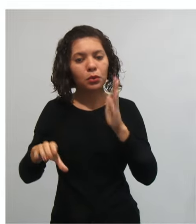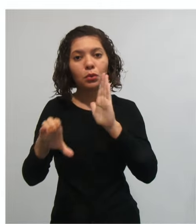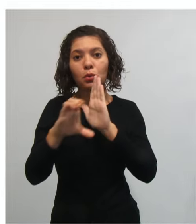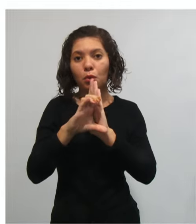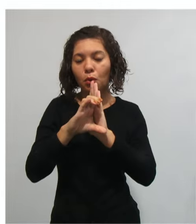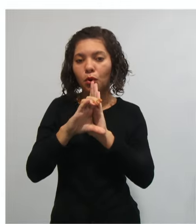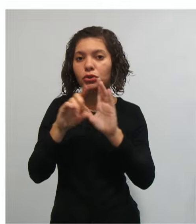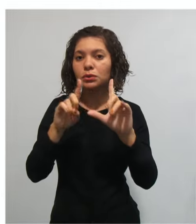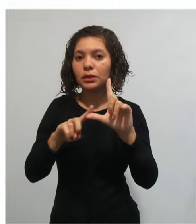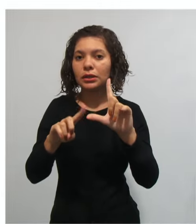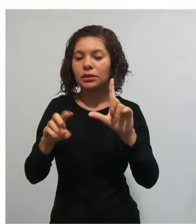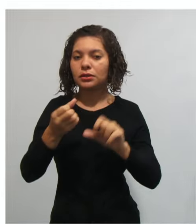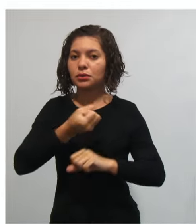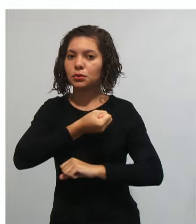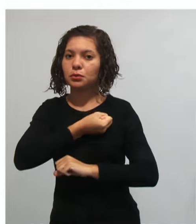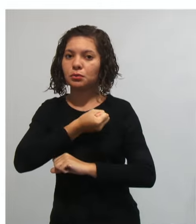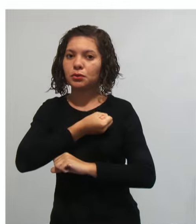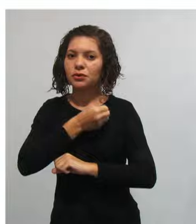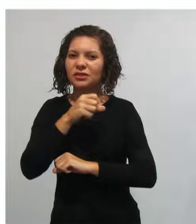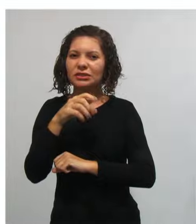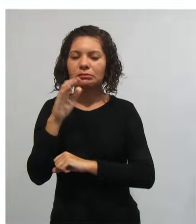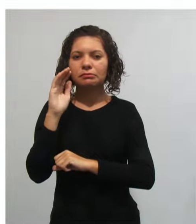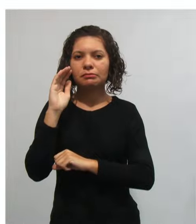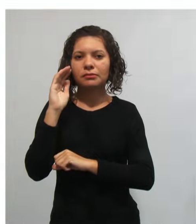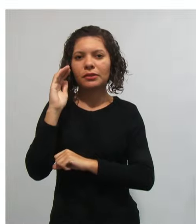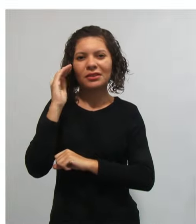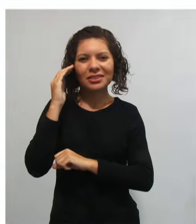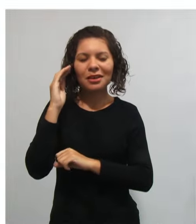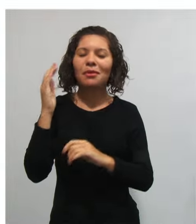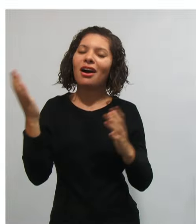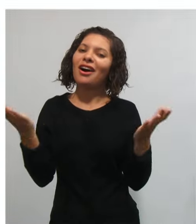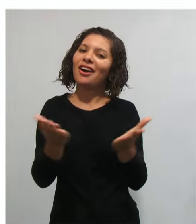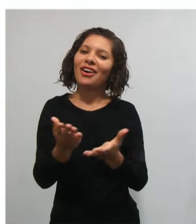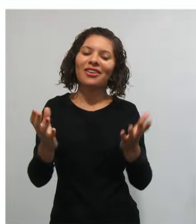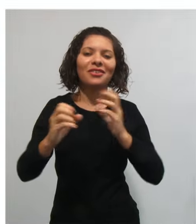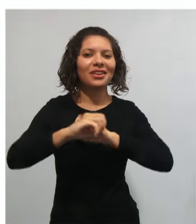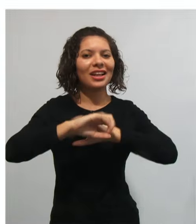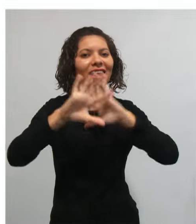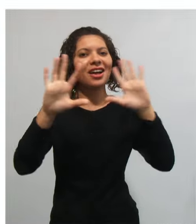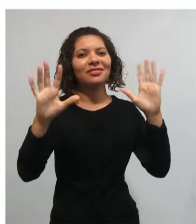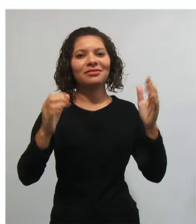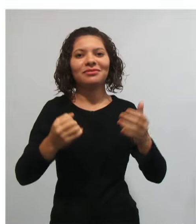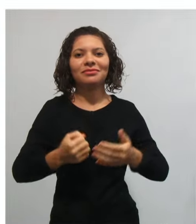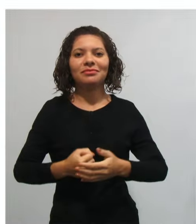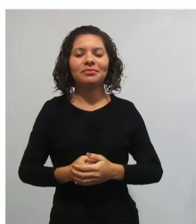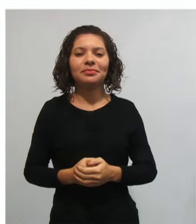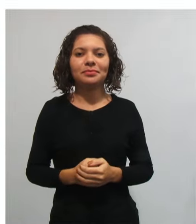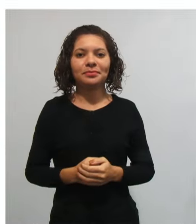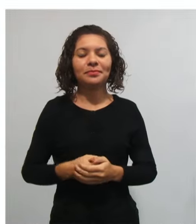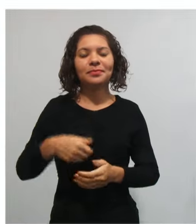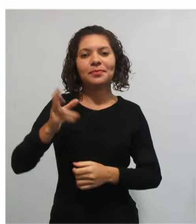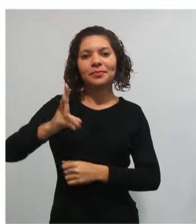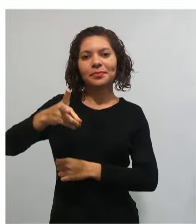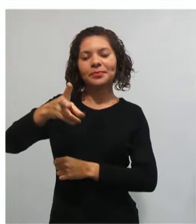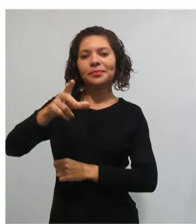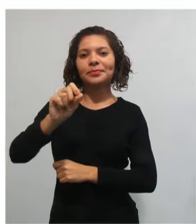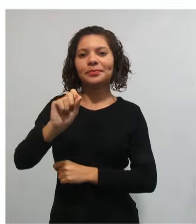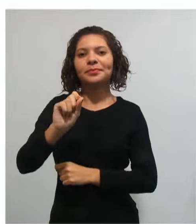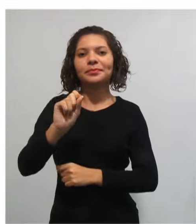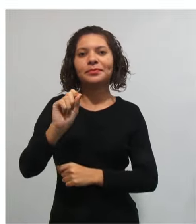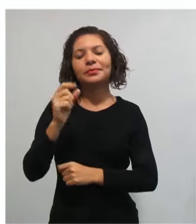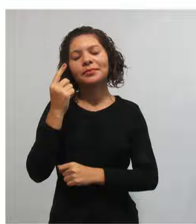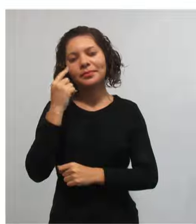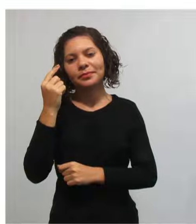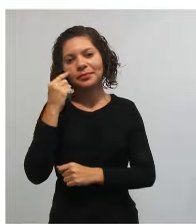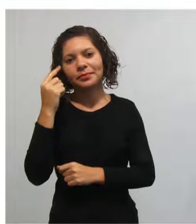este código aqui alfa numérico a você não saber do que se trata então agora sim você já sabe e